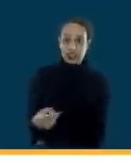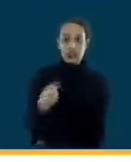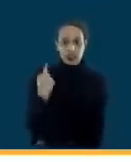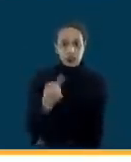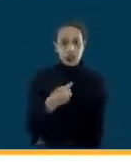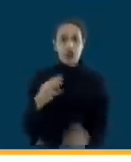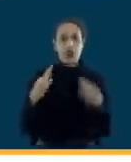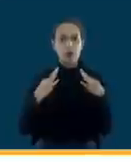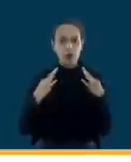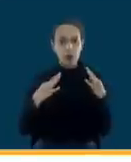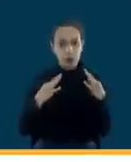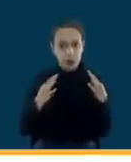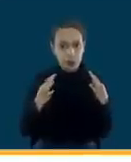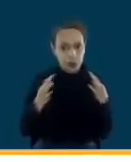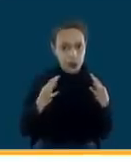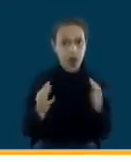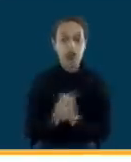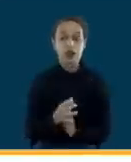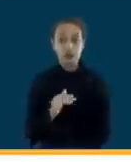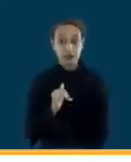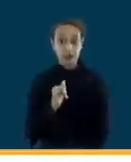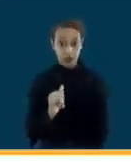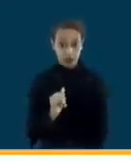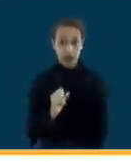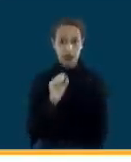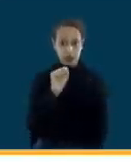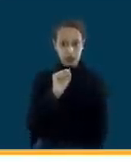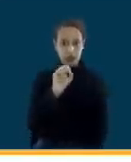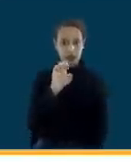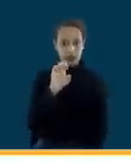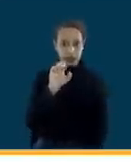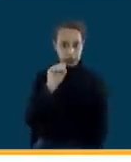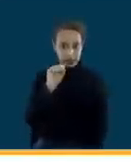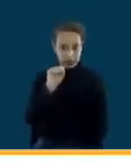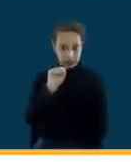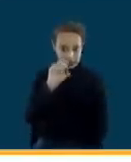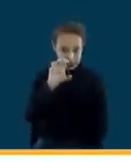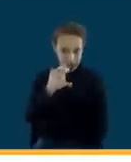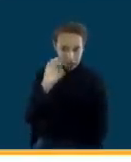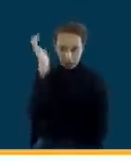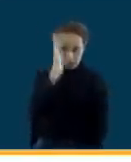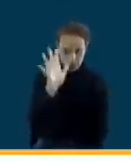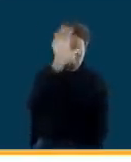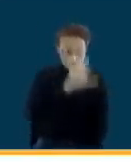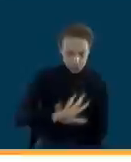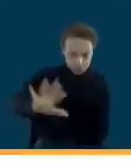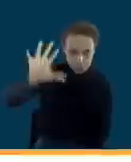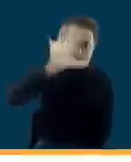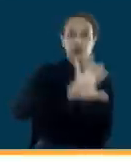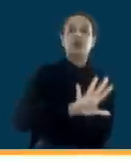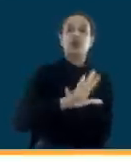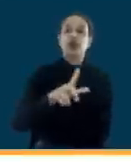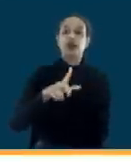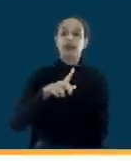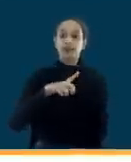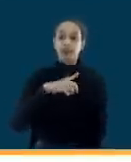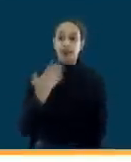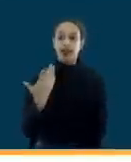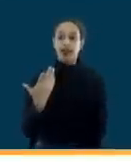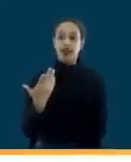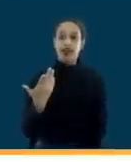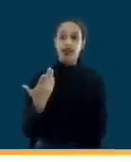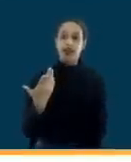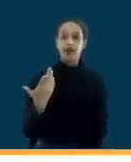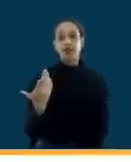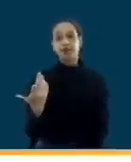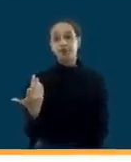digo mais, o SESC do Brasil inteiro, que, de alguma forma, tem, por outras questões, sempre ameaças